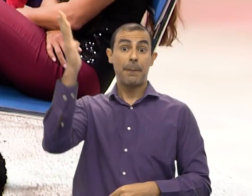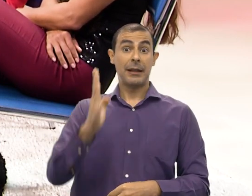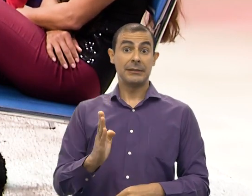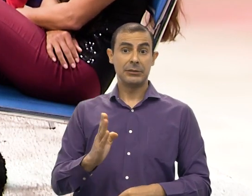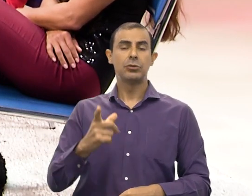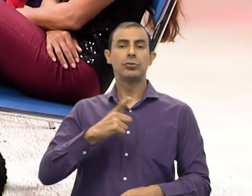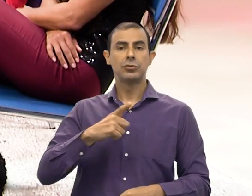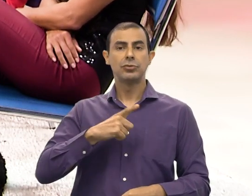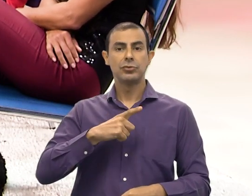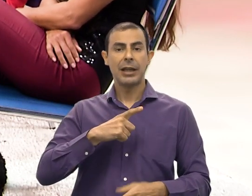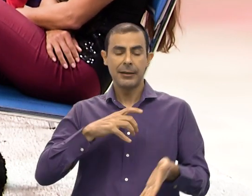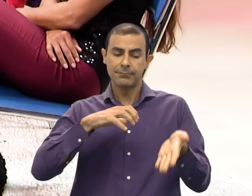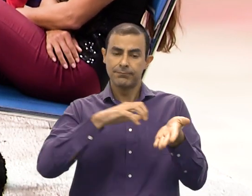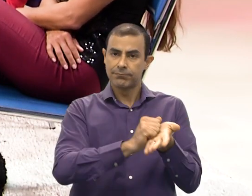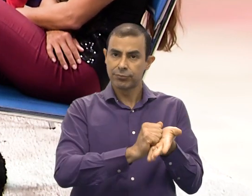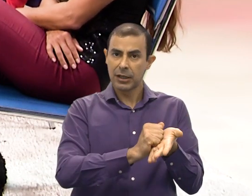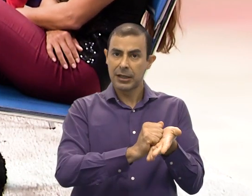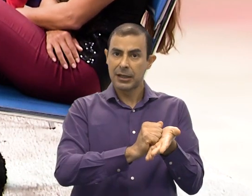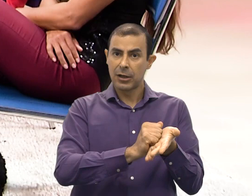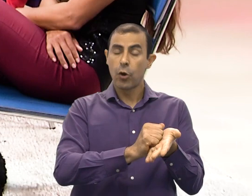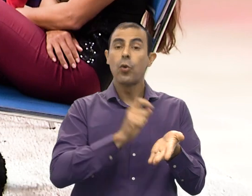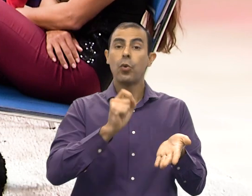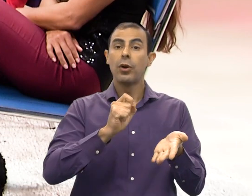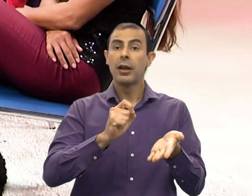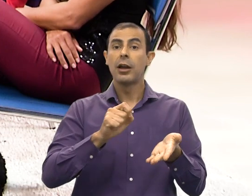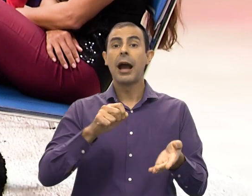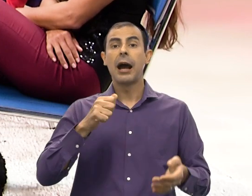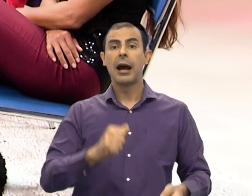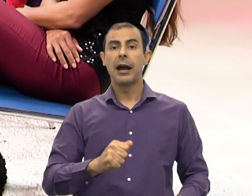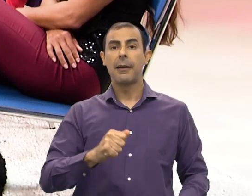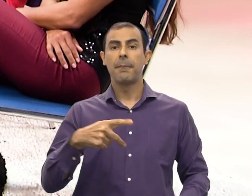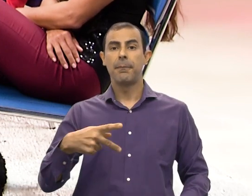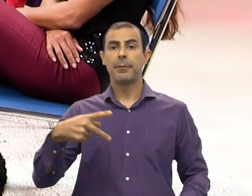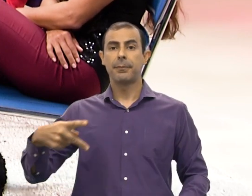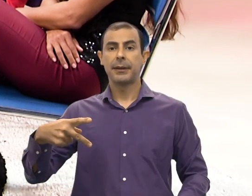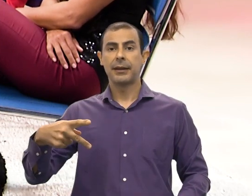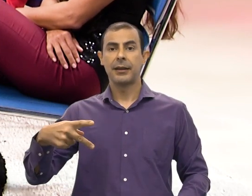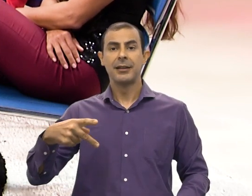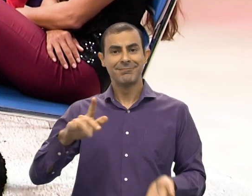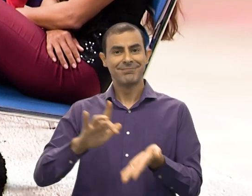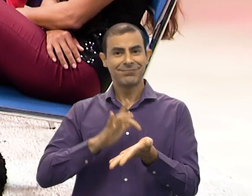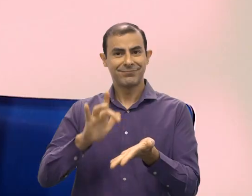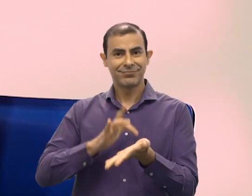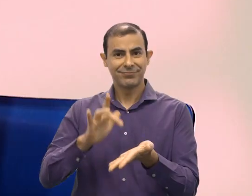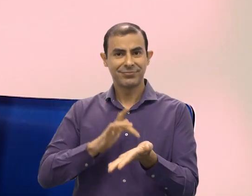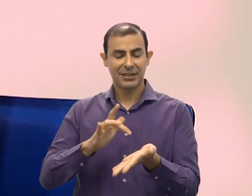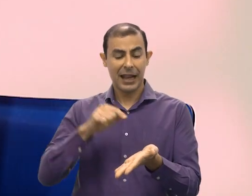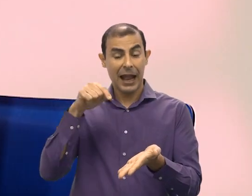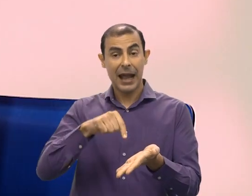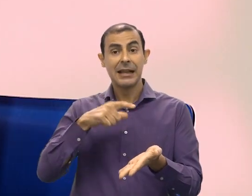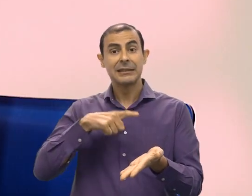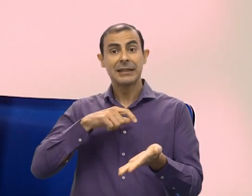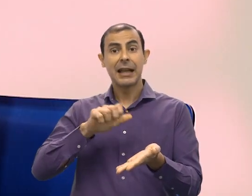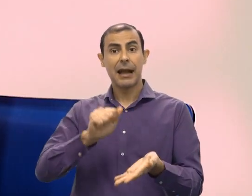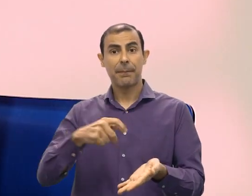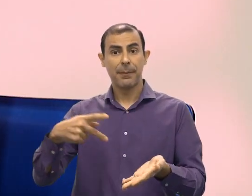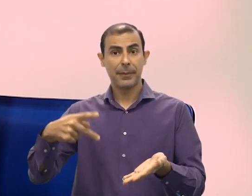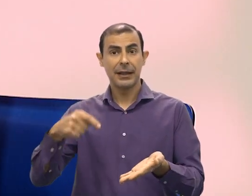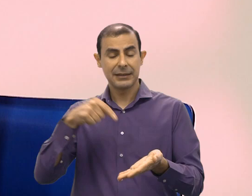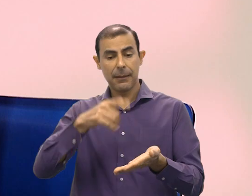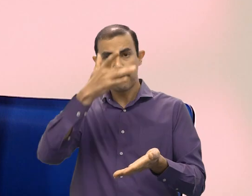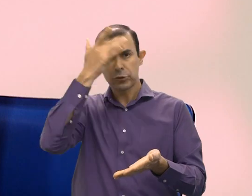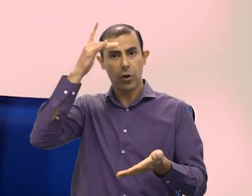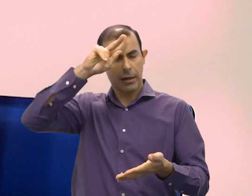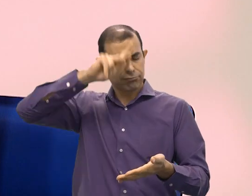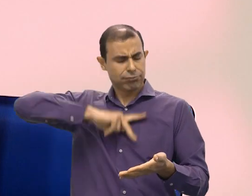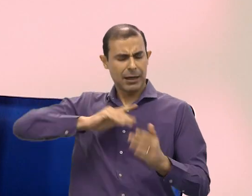um aplicativo onde a pessoa pode fazer um pré-cadastro nesse aplicativo e ela vai ao Hemocentro